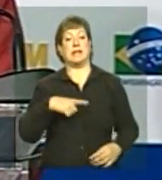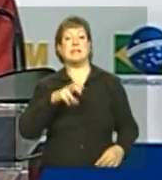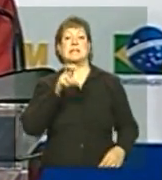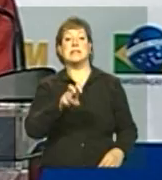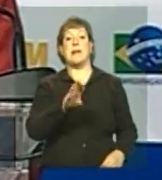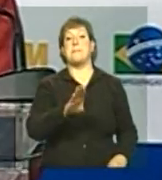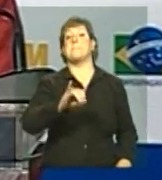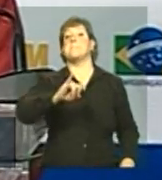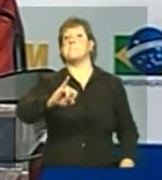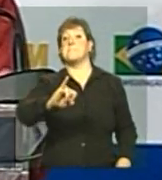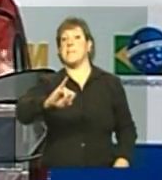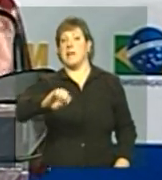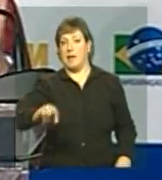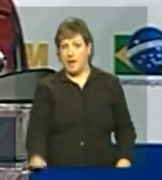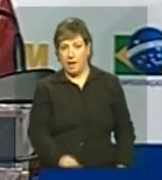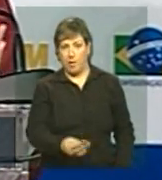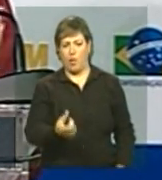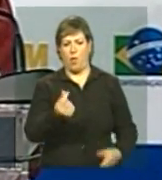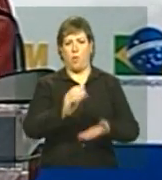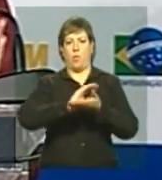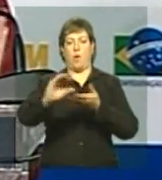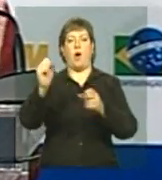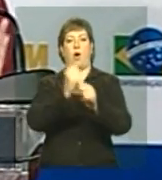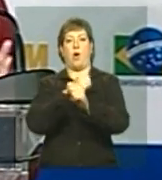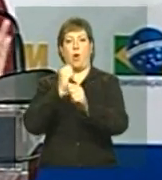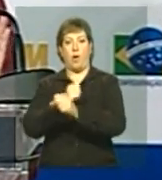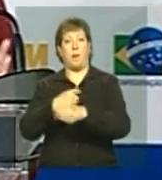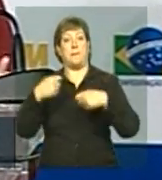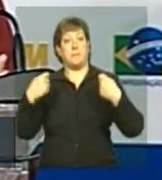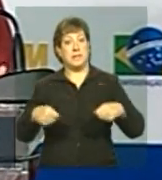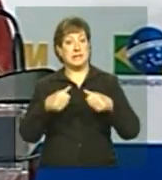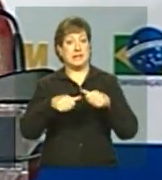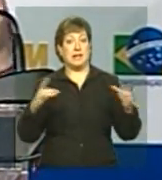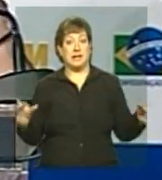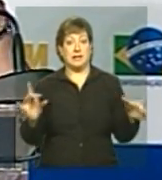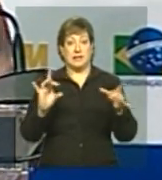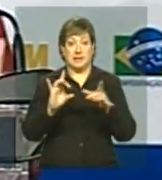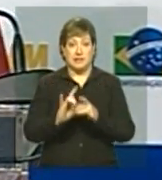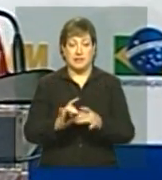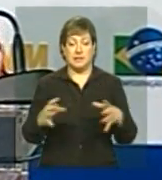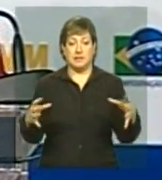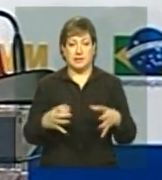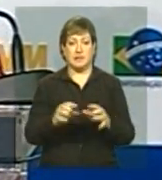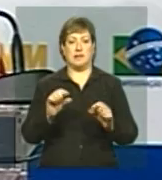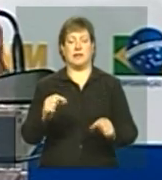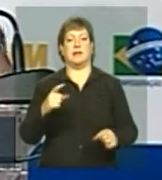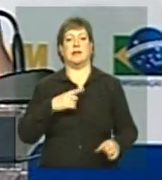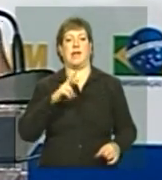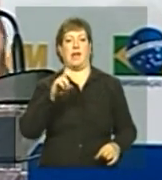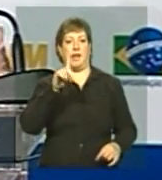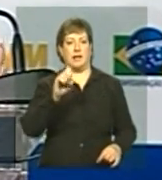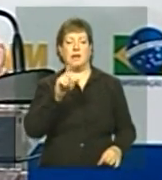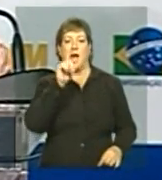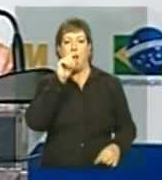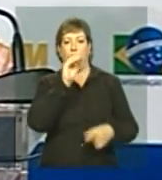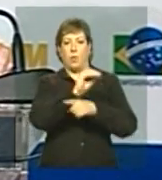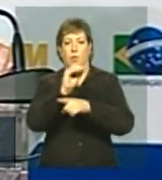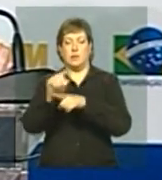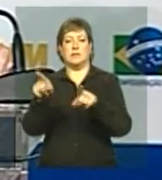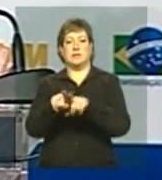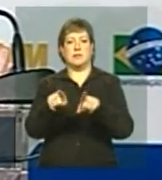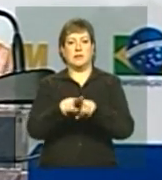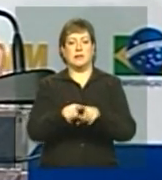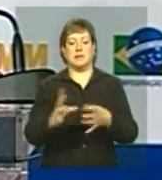bilhões de financiamento para obras que deverão estar integradas com redes de abastecimento d'água e coleta de